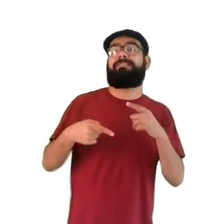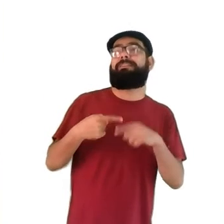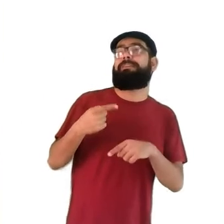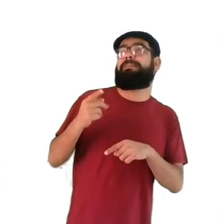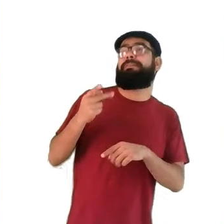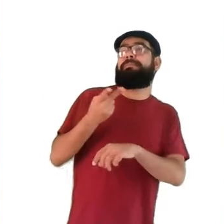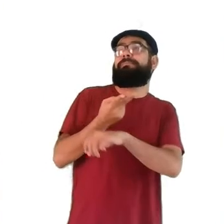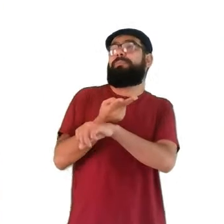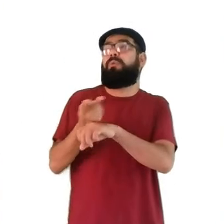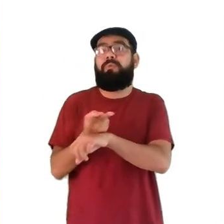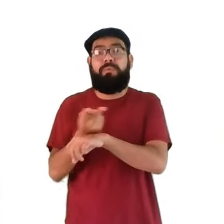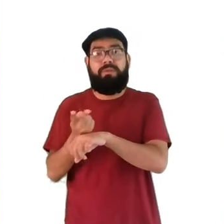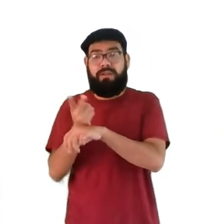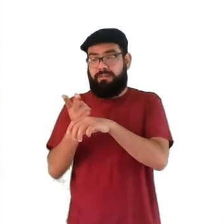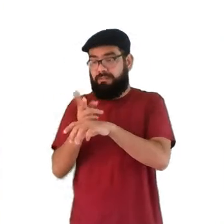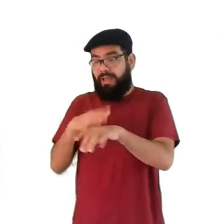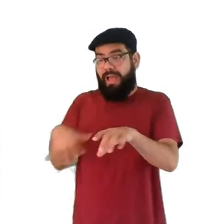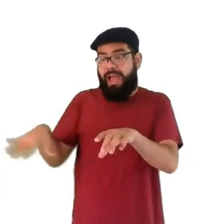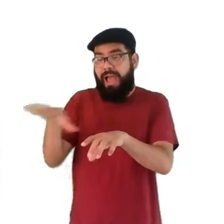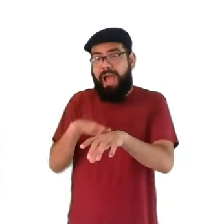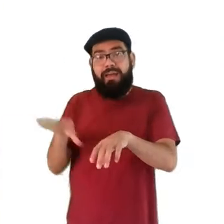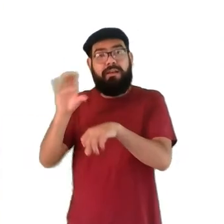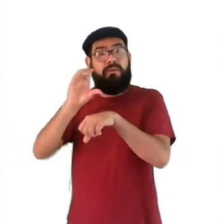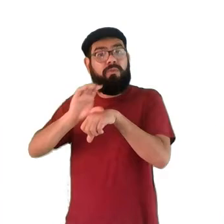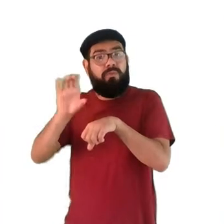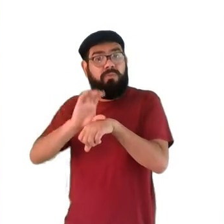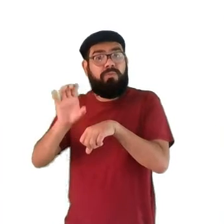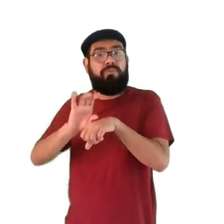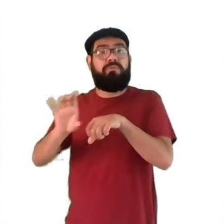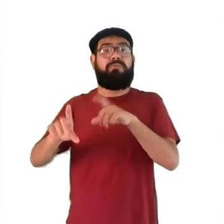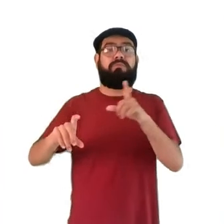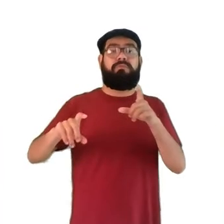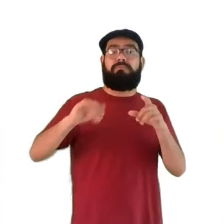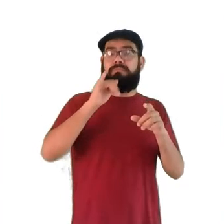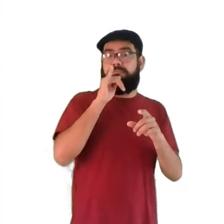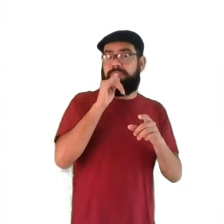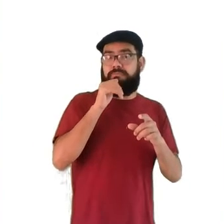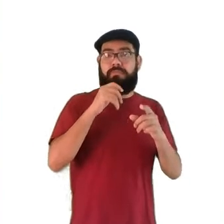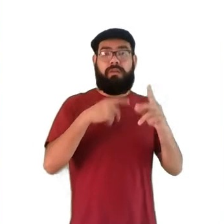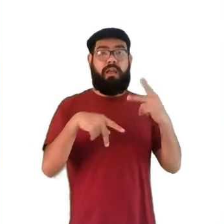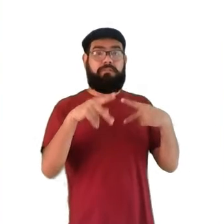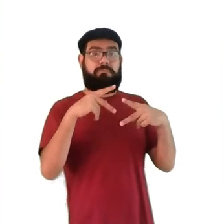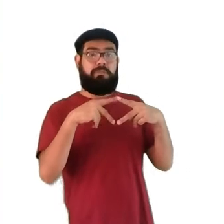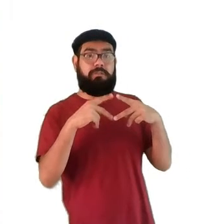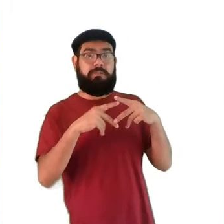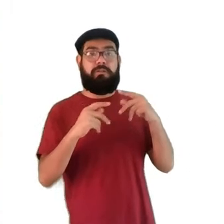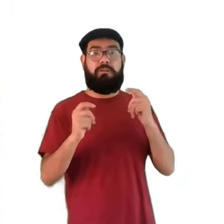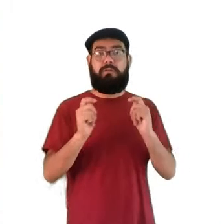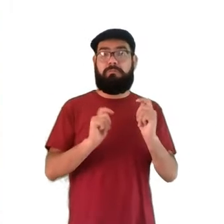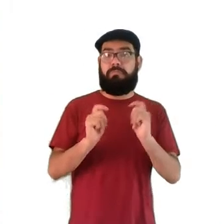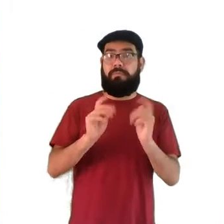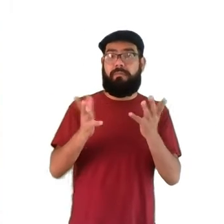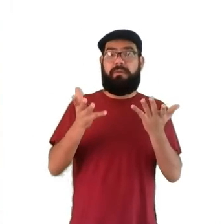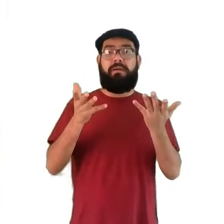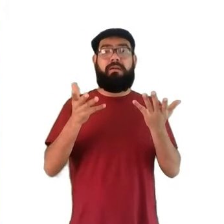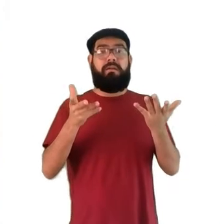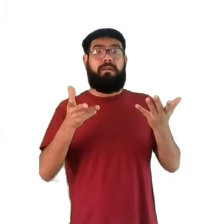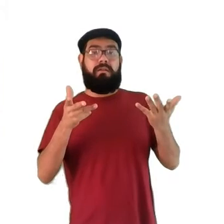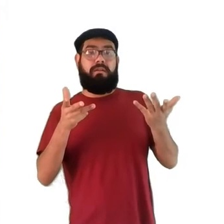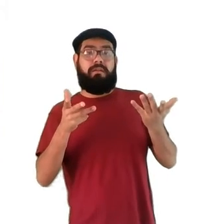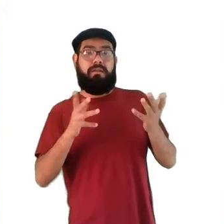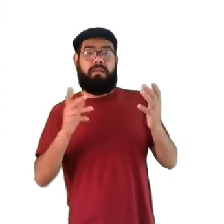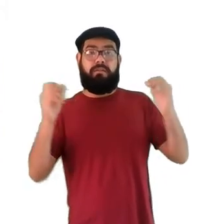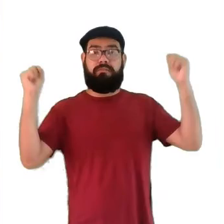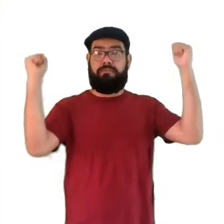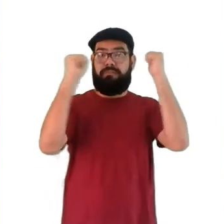específicos da área, né, que eles desejam atuar, tá certo? Então, a gente percebe que já é uma fase aí de grandes conquistas.